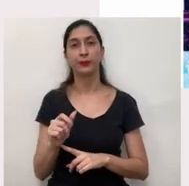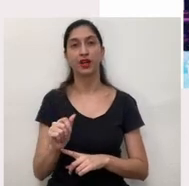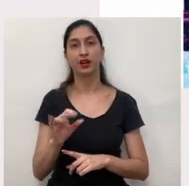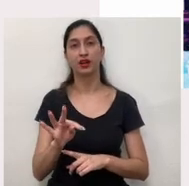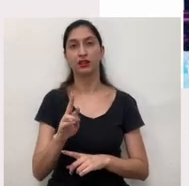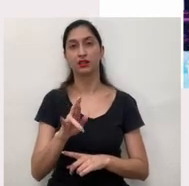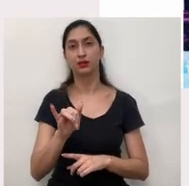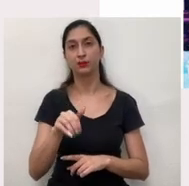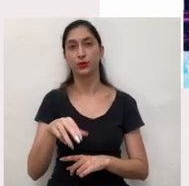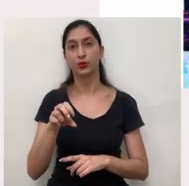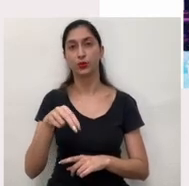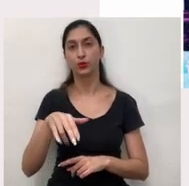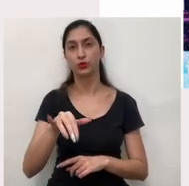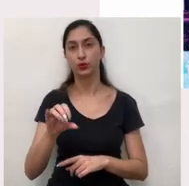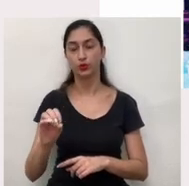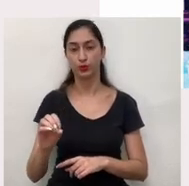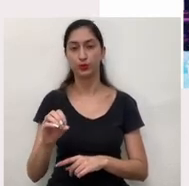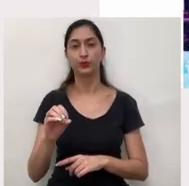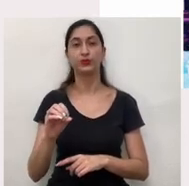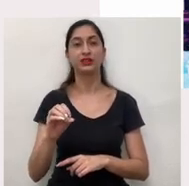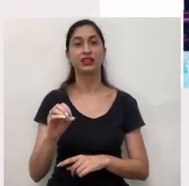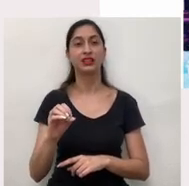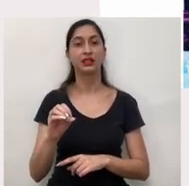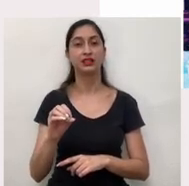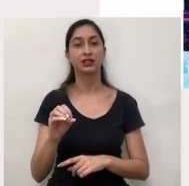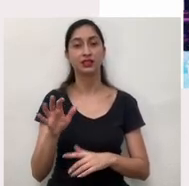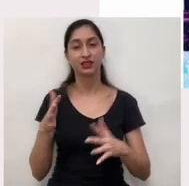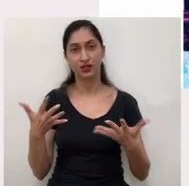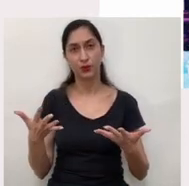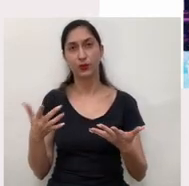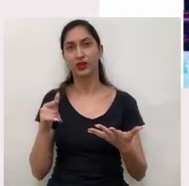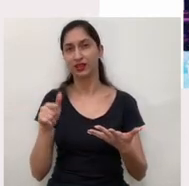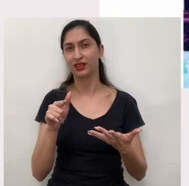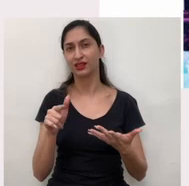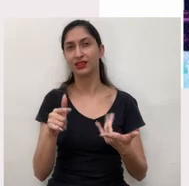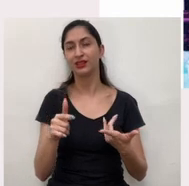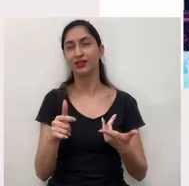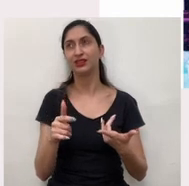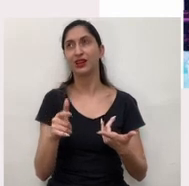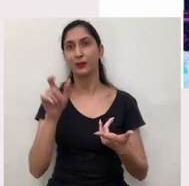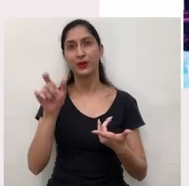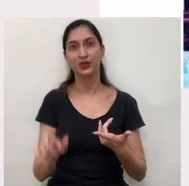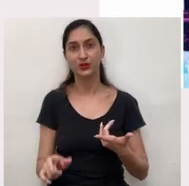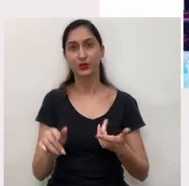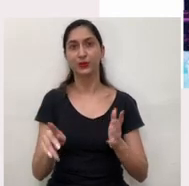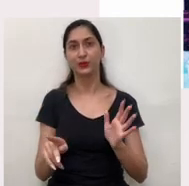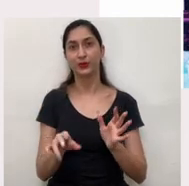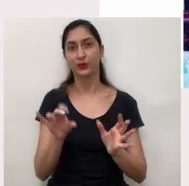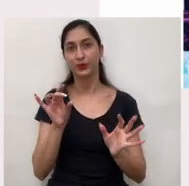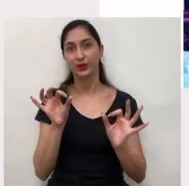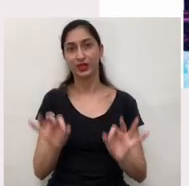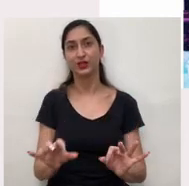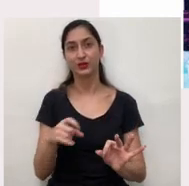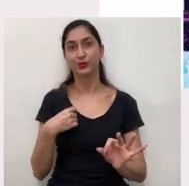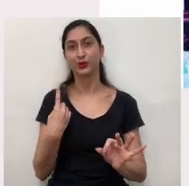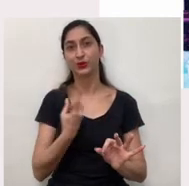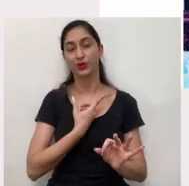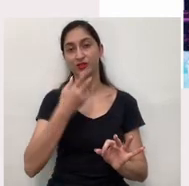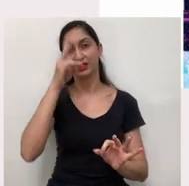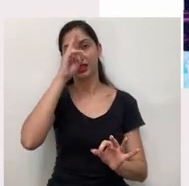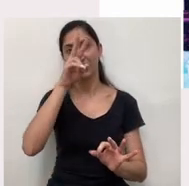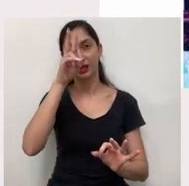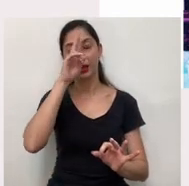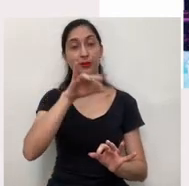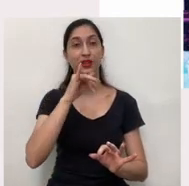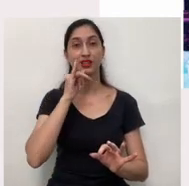Luiz Magalhães, então é um pouco assim, a figura dele eu trouxe para a gente lembrar disso também,